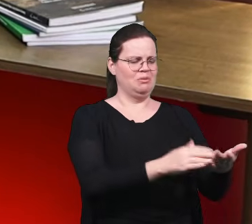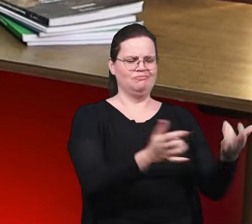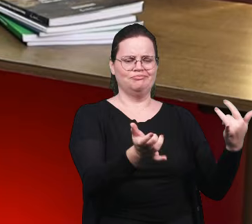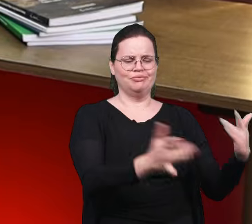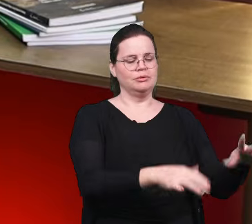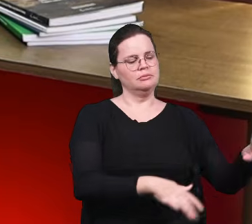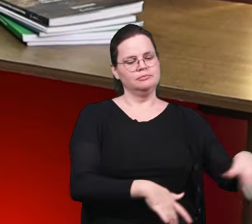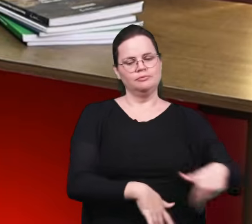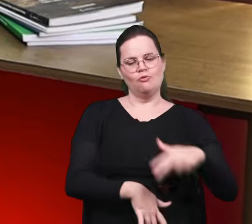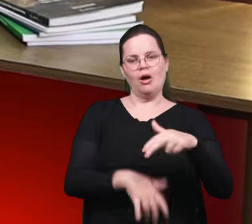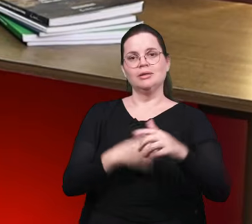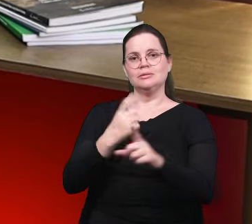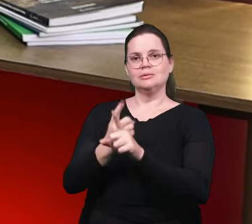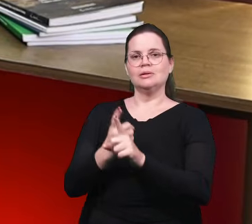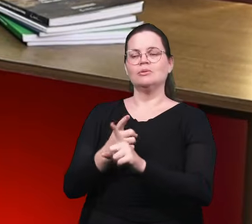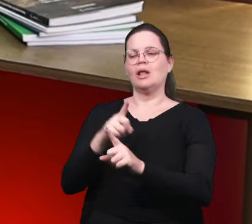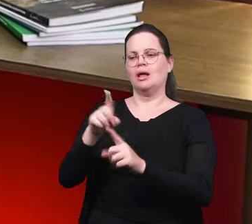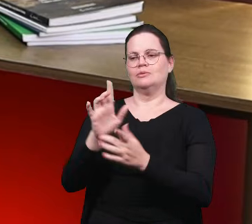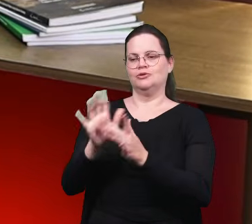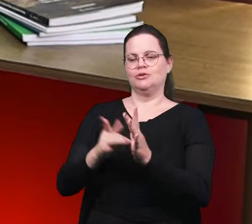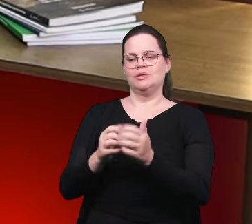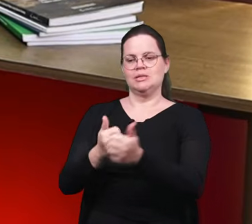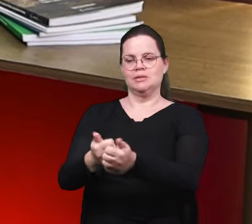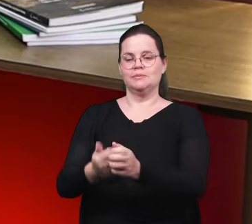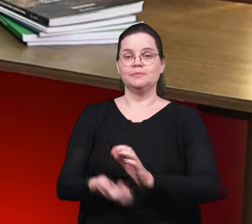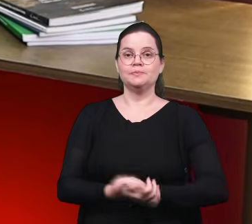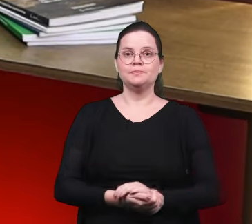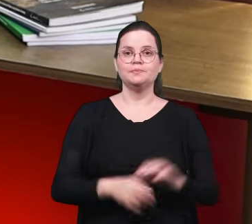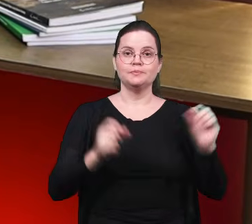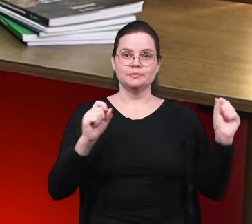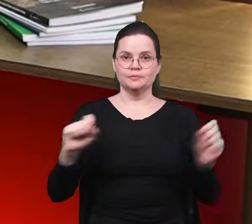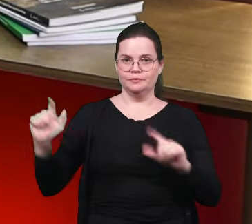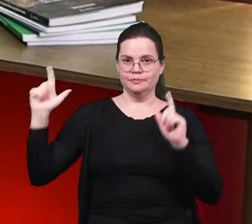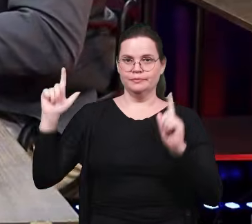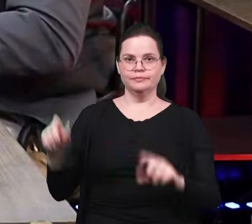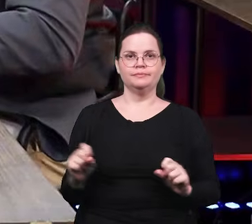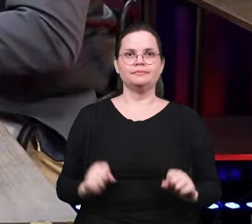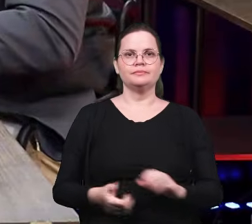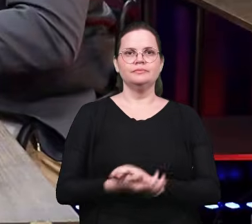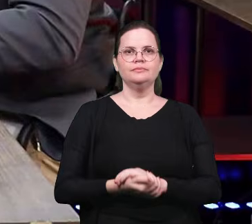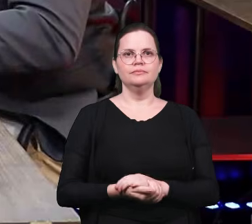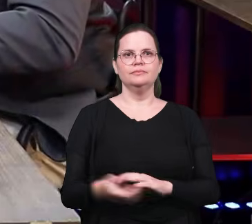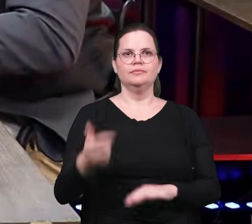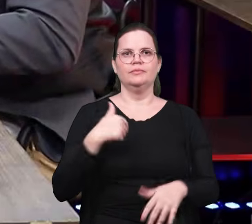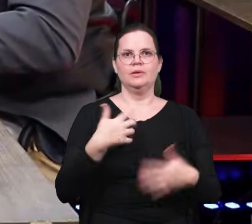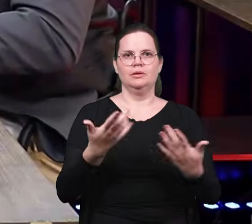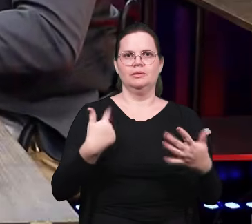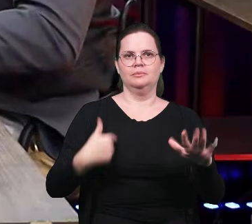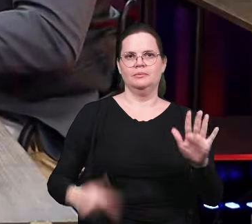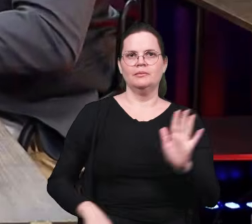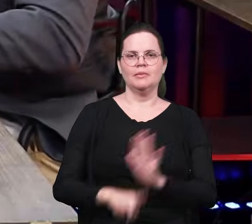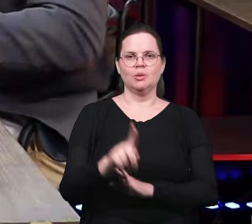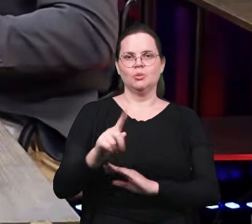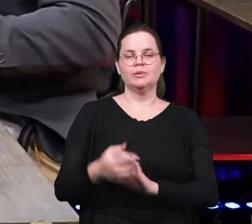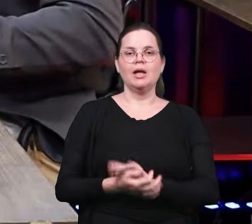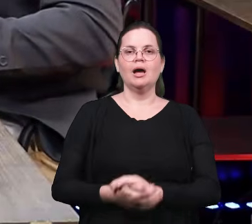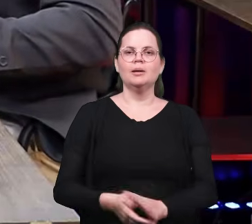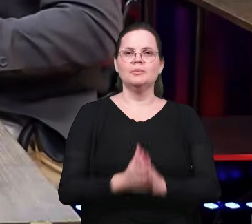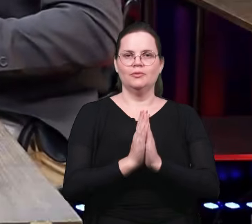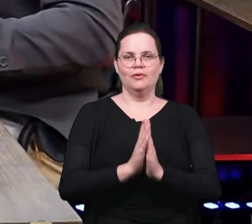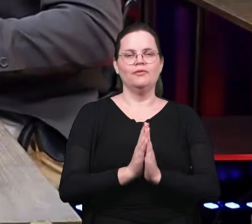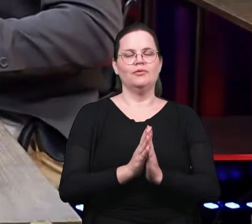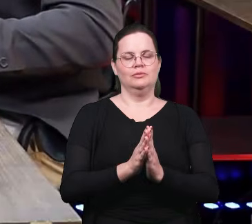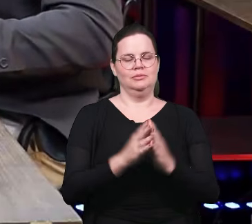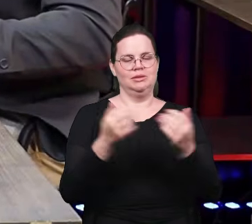Mas, pastor Roberto, eu gostaria que passasse o próximo quadro, porque eu gostaria de fazer uma pergunta para o pastor, até para o pastor explicar para os